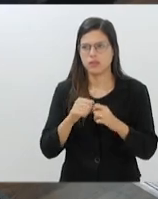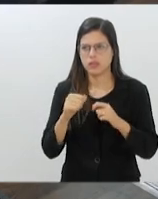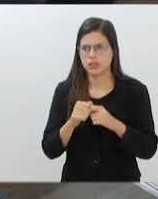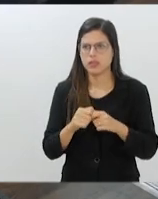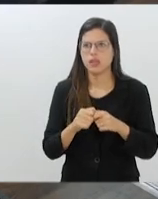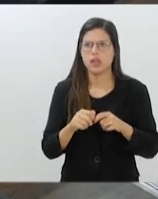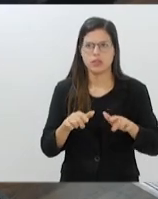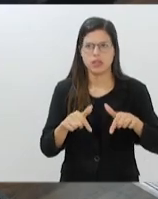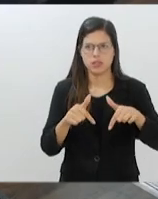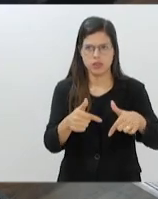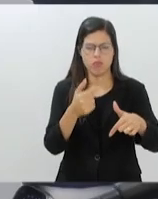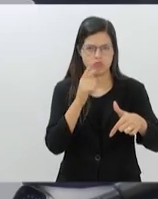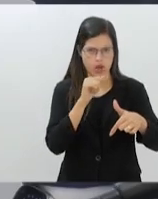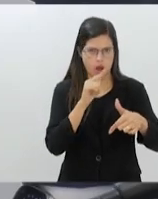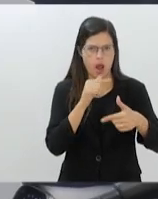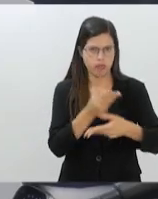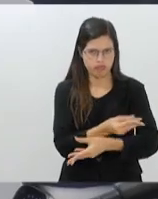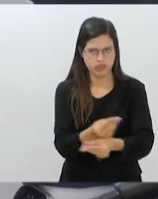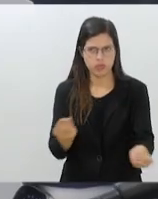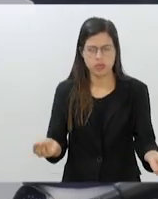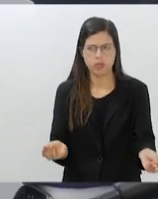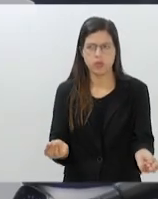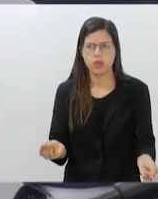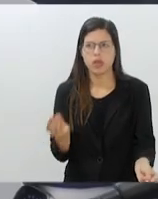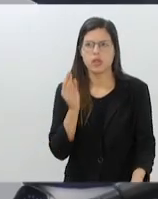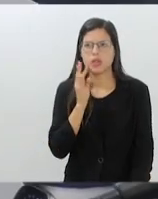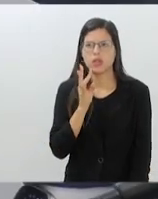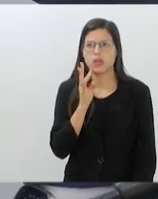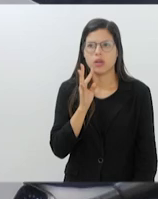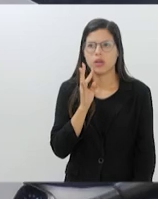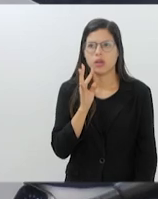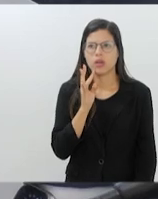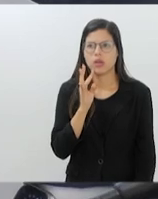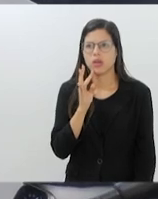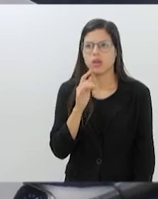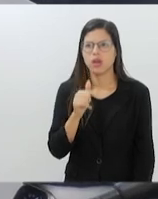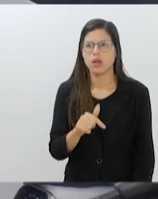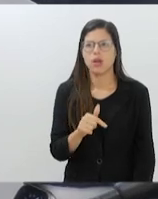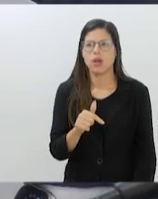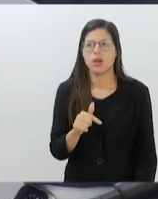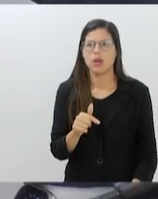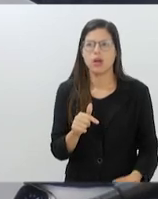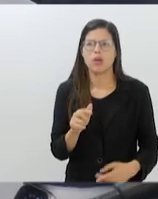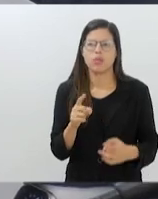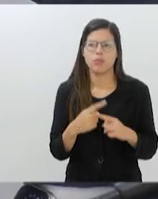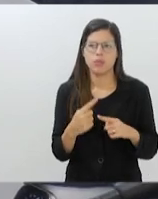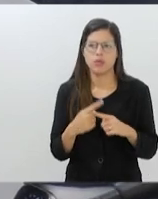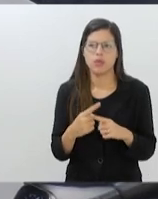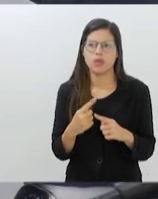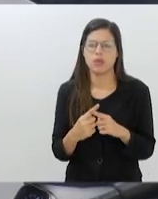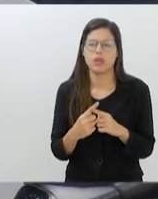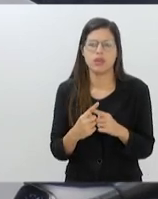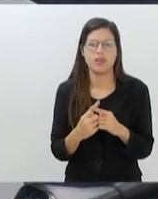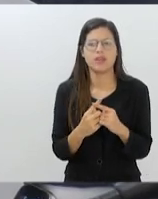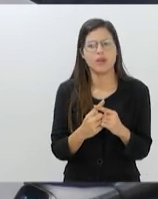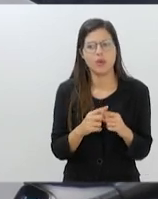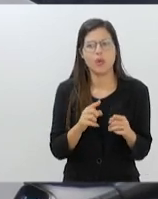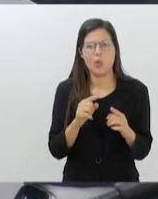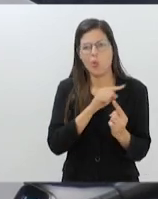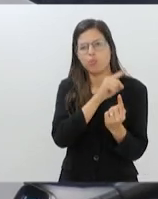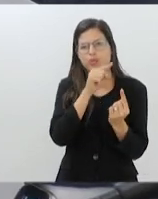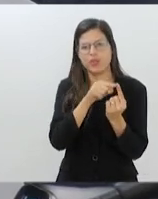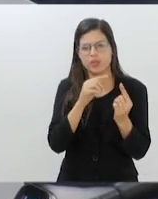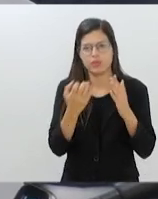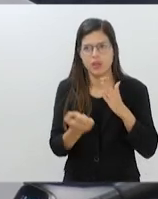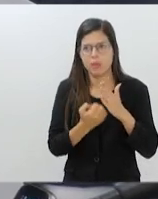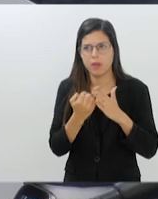muito bacana para externar eh a atividade fim da empresa que água aham pois não pertinente correto mas